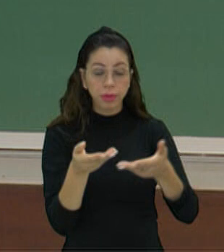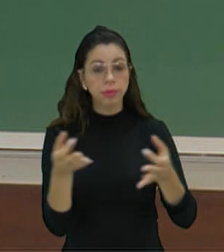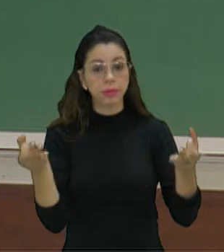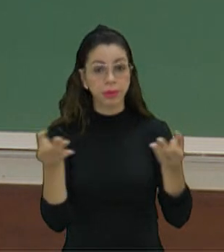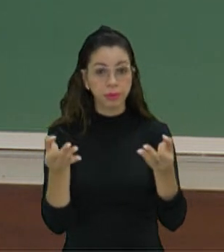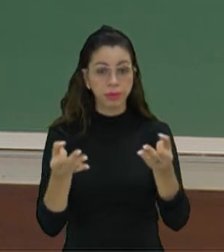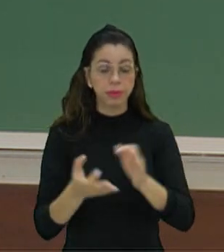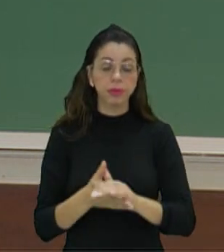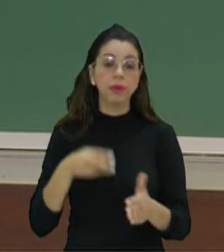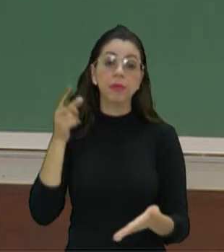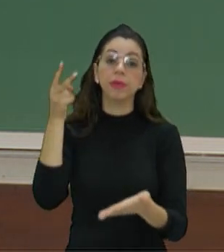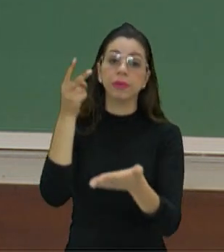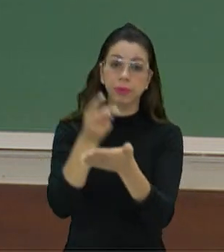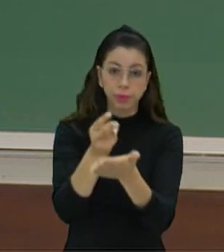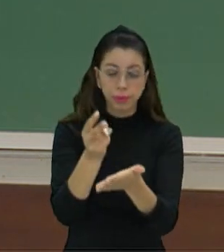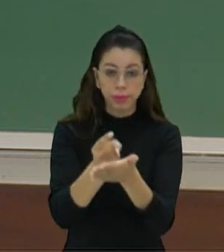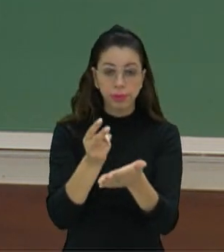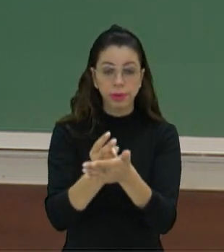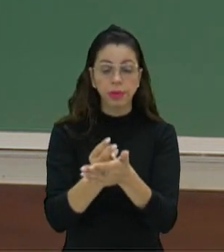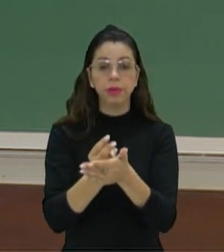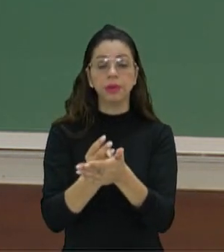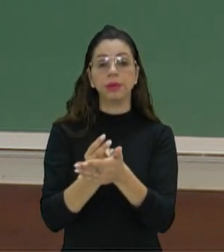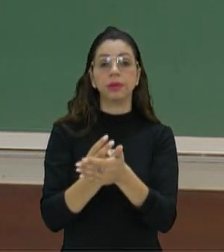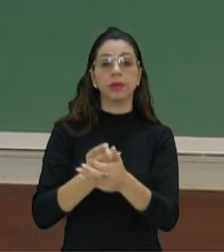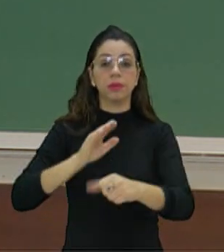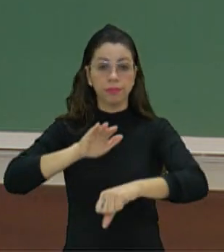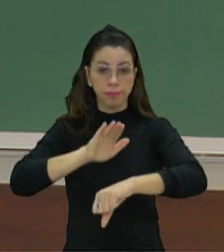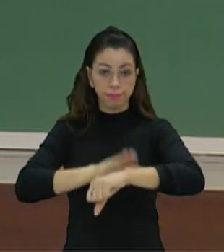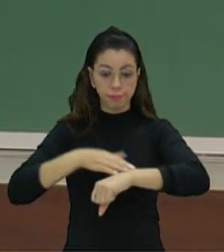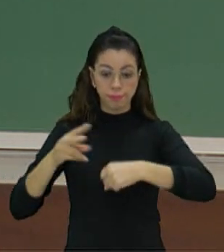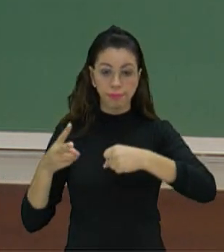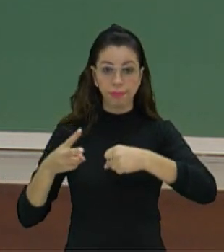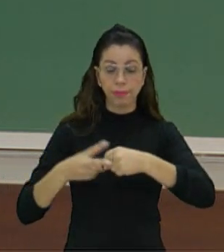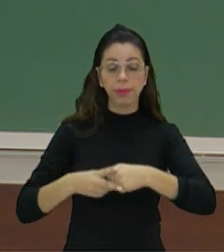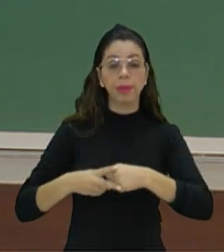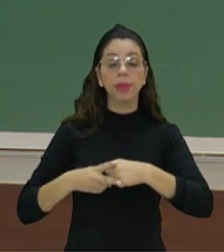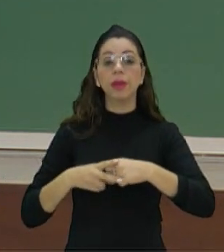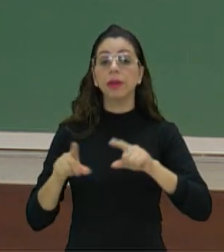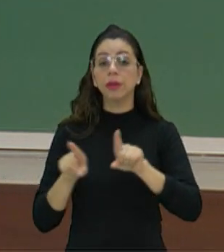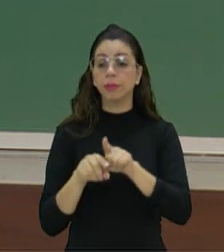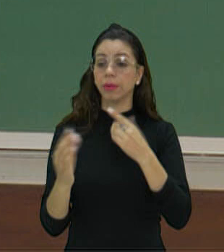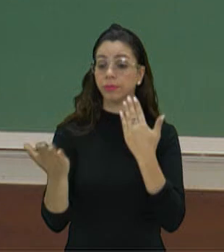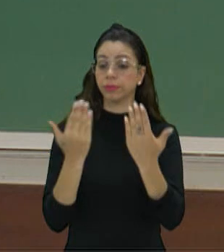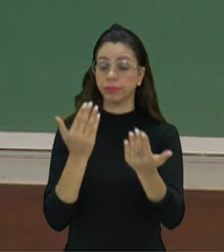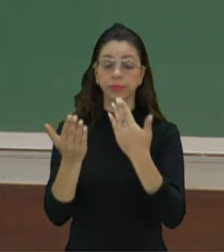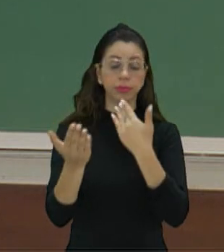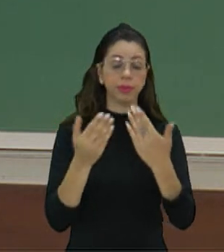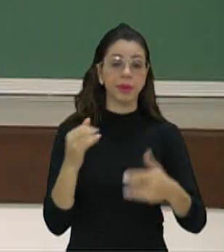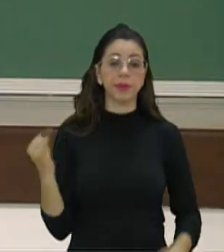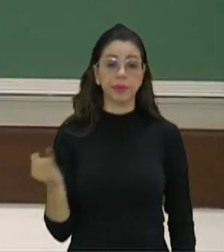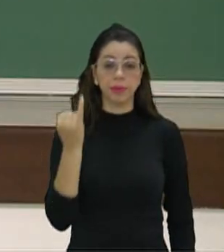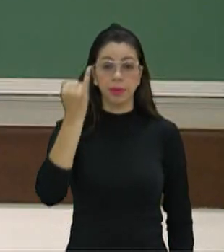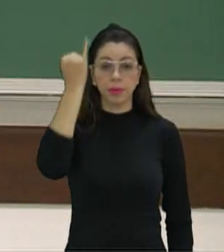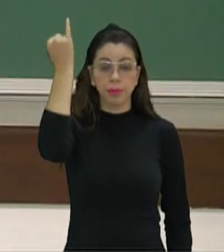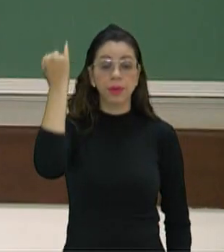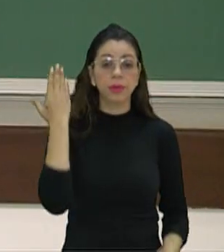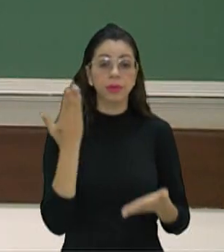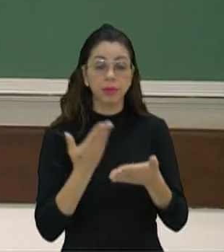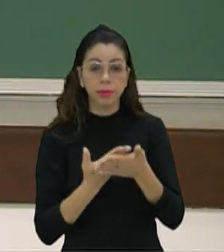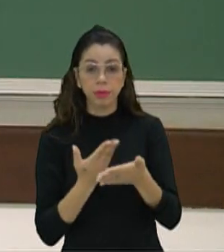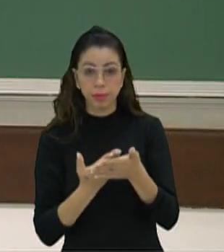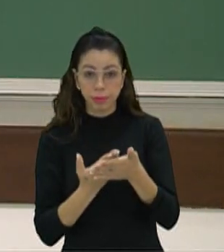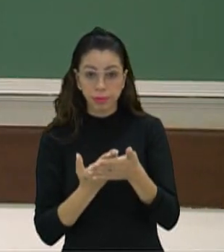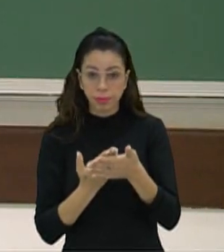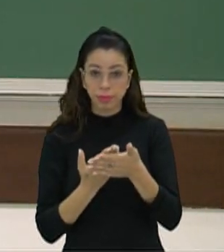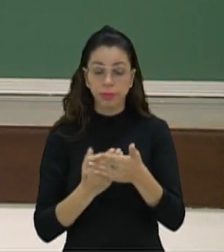continuar falando sobre esse tempo verbal e a gente vai discutir sobre a importância de estudar. Então o tema da nossa aula vai girar em